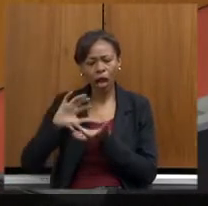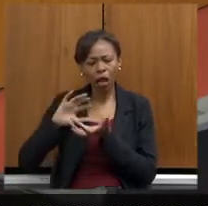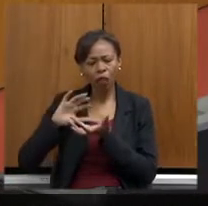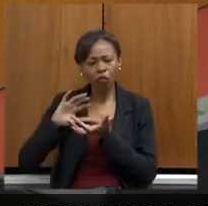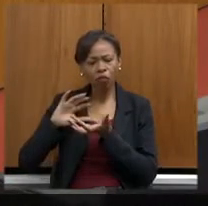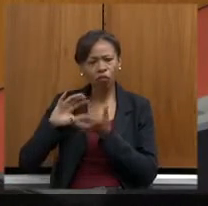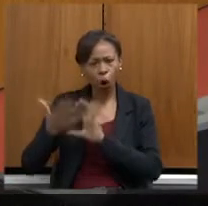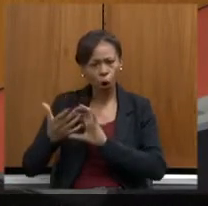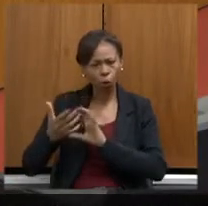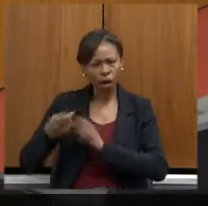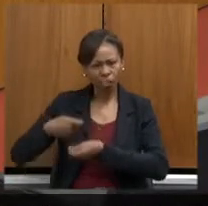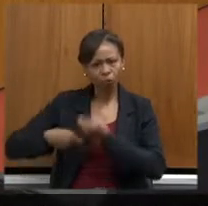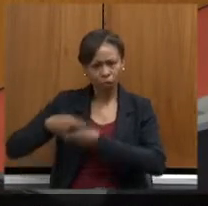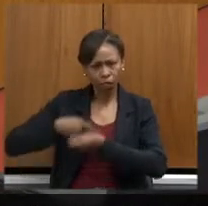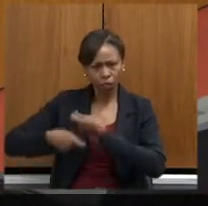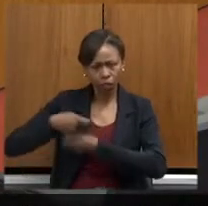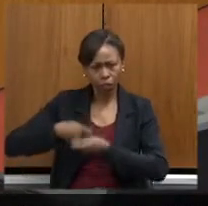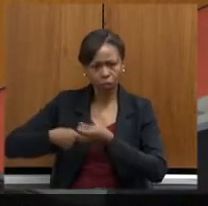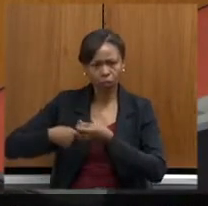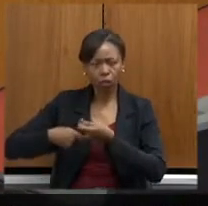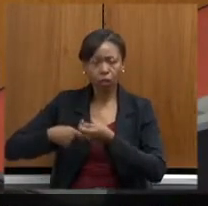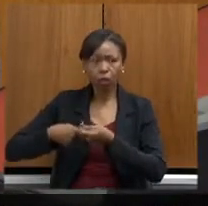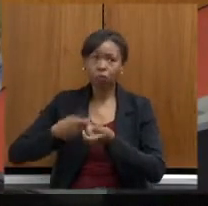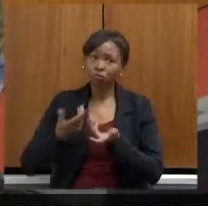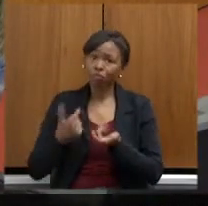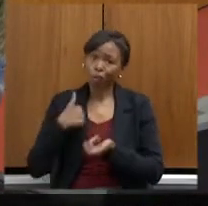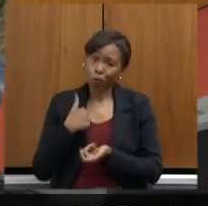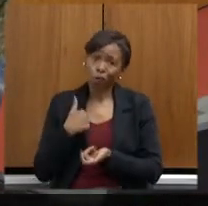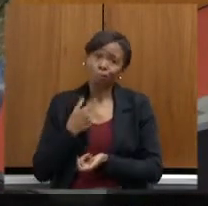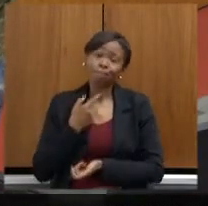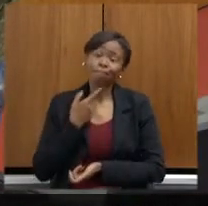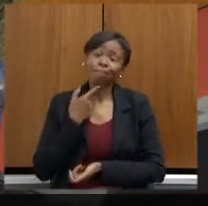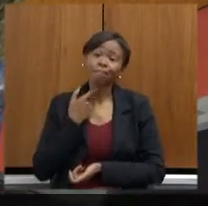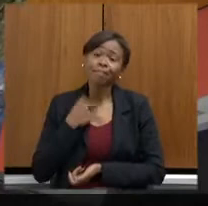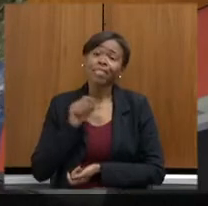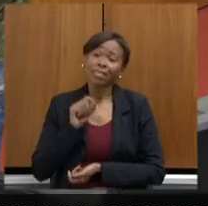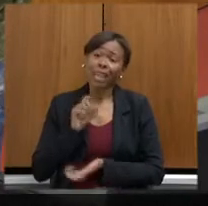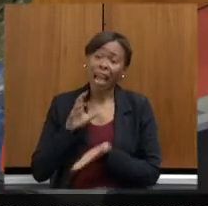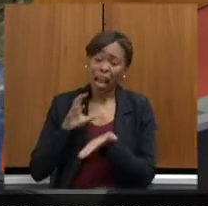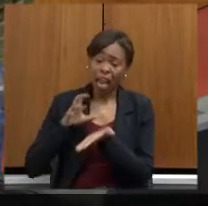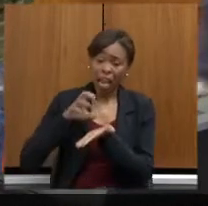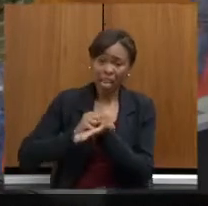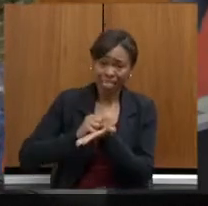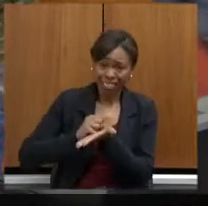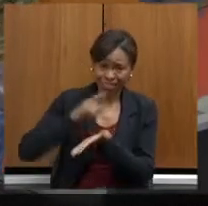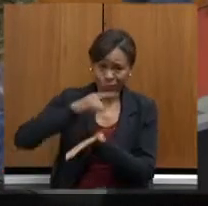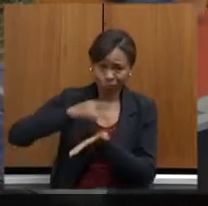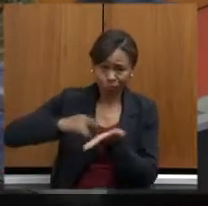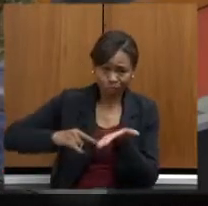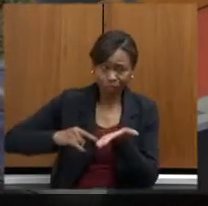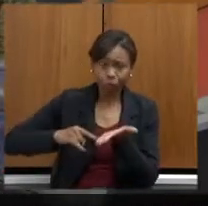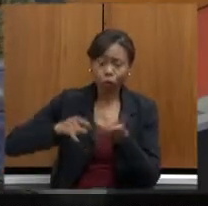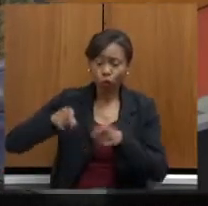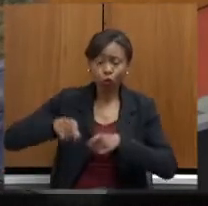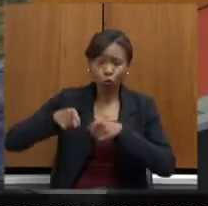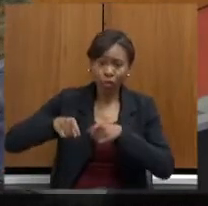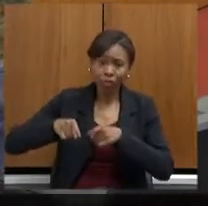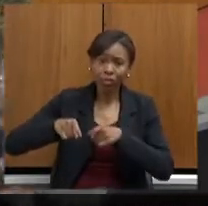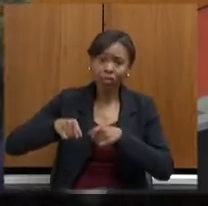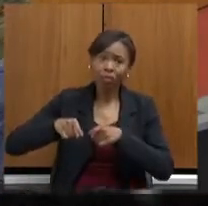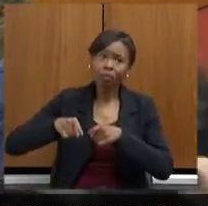administrativa eu queria até que a hackear a reforma agrária ficar é a regularização fundiária Ficasse na